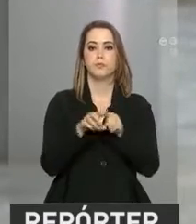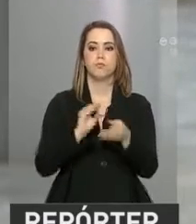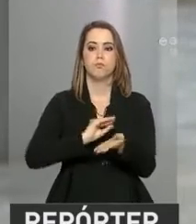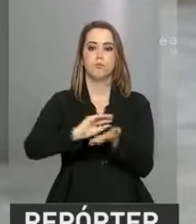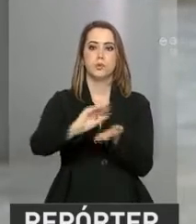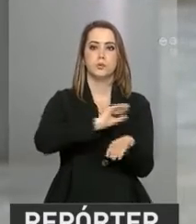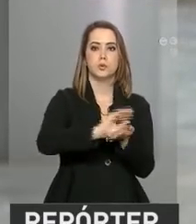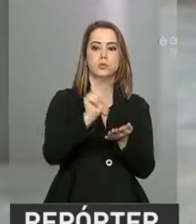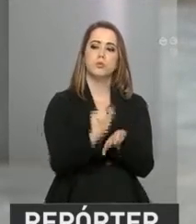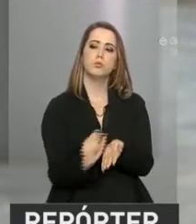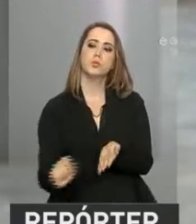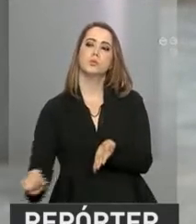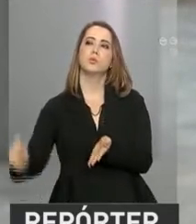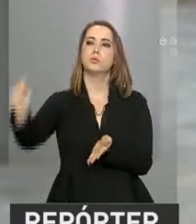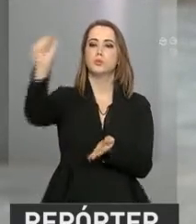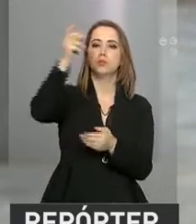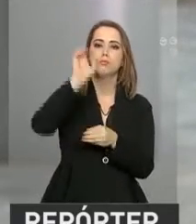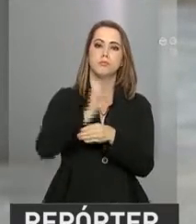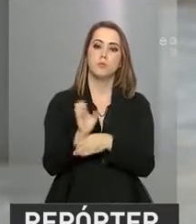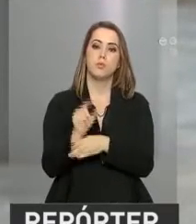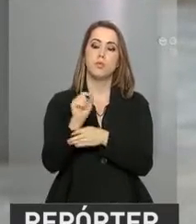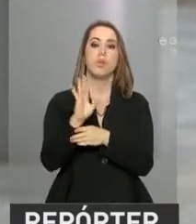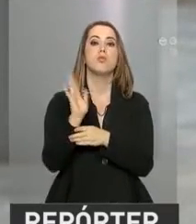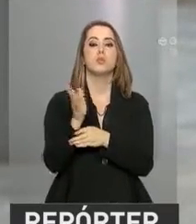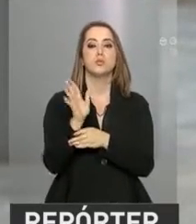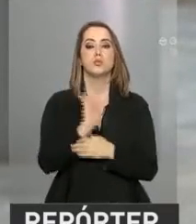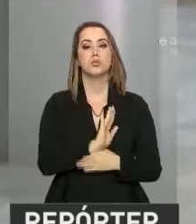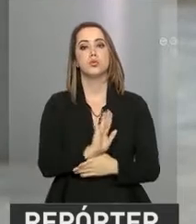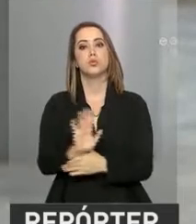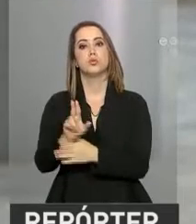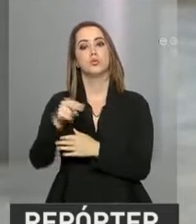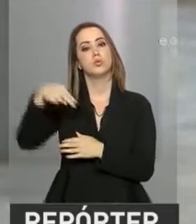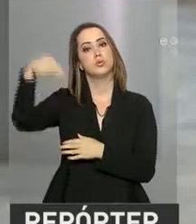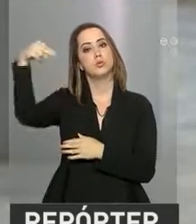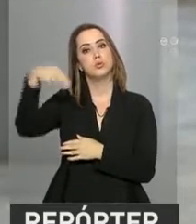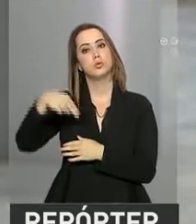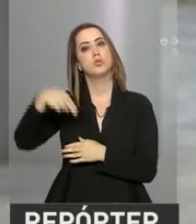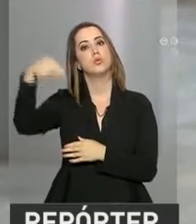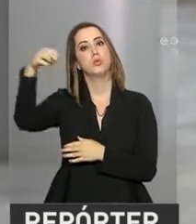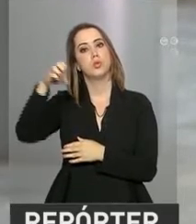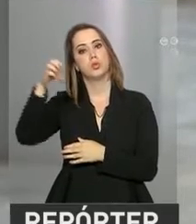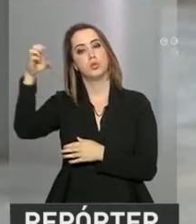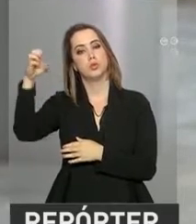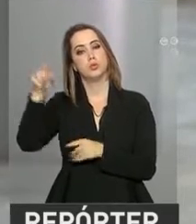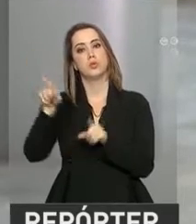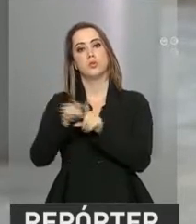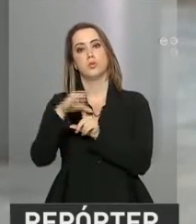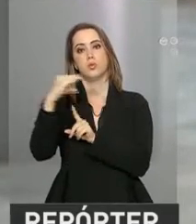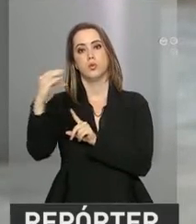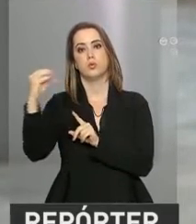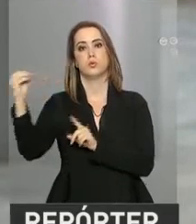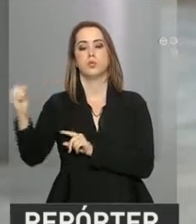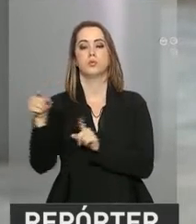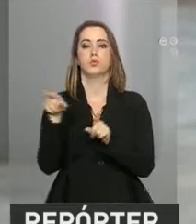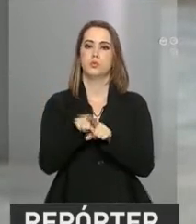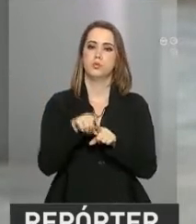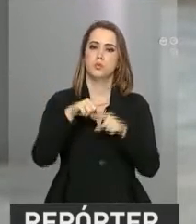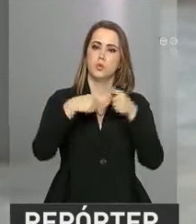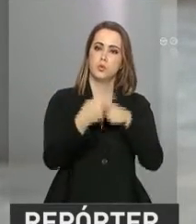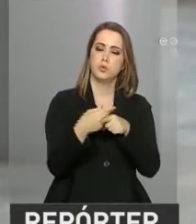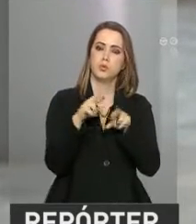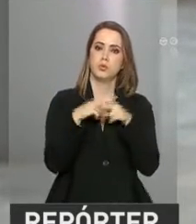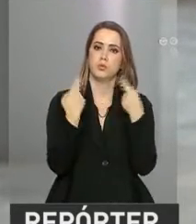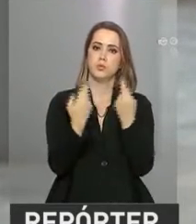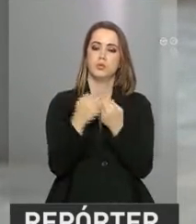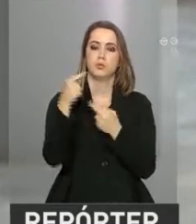diferentes governos estaduais já privilegia o Norte, Nordeste e Centro-Oeste. Depois da reunião aqui no